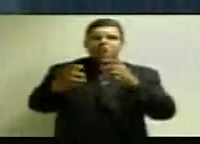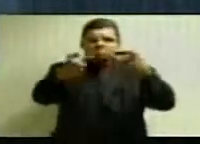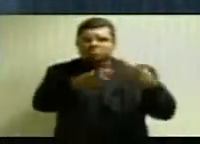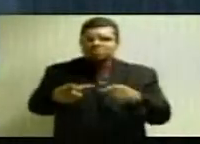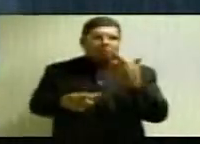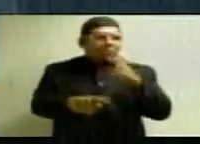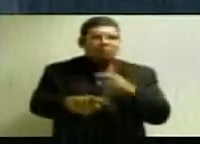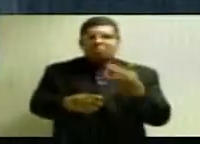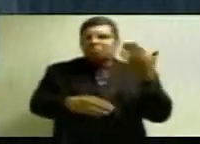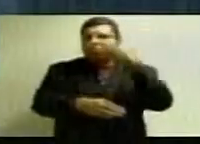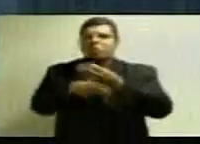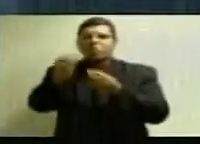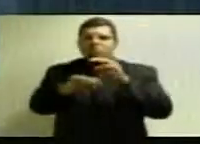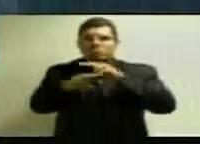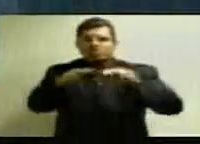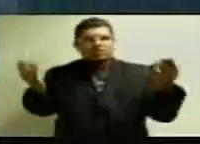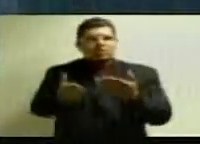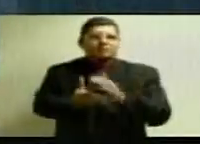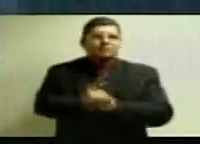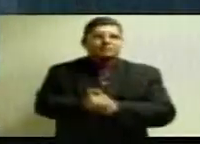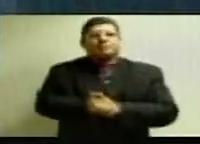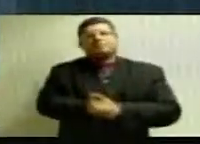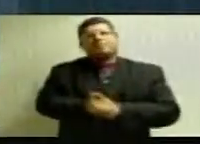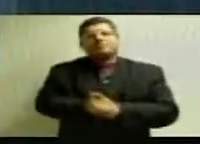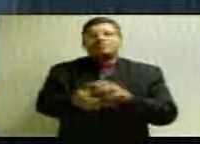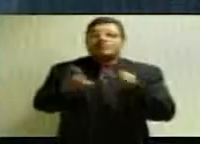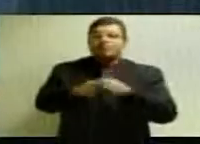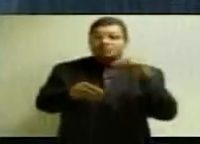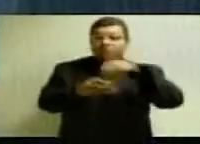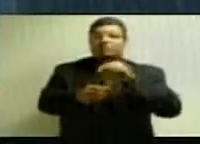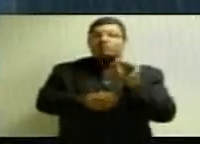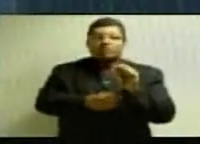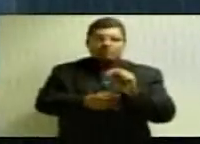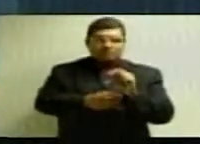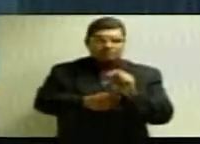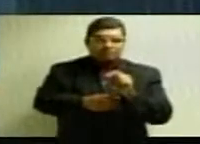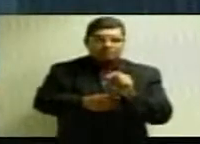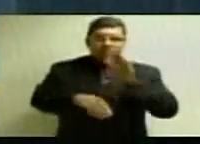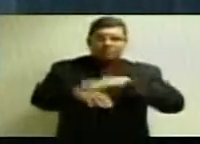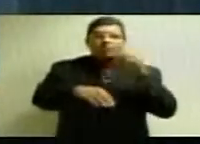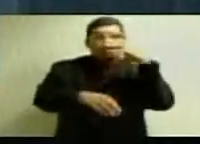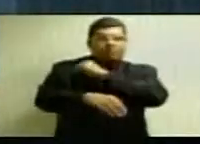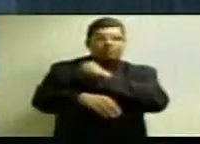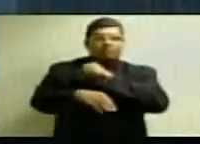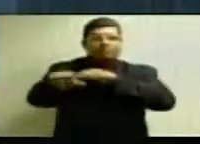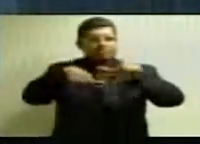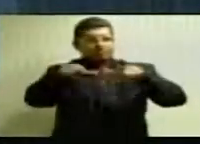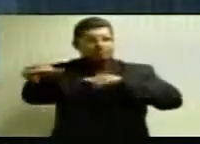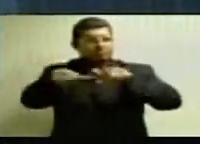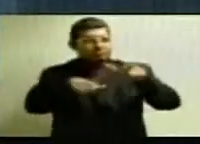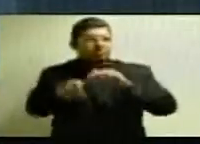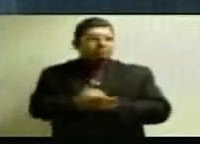e não uma aventura como o monotrilho, e inclusive de mais rápida execução.